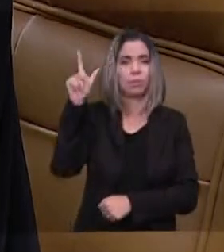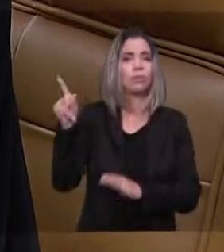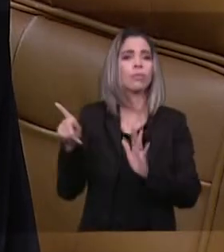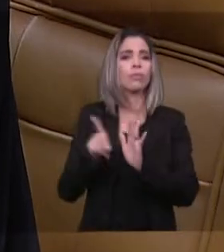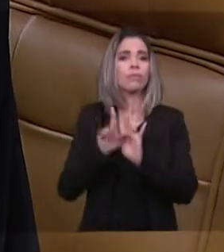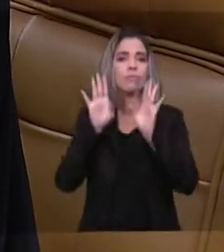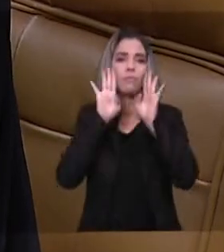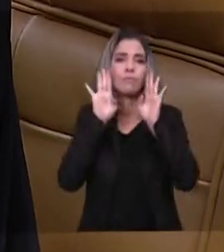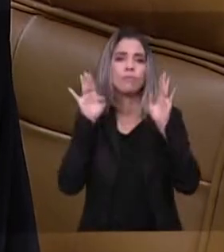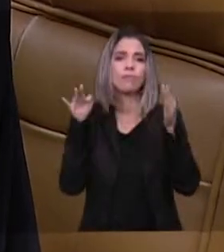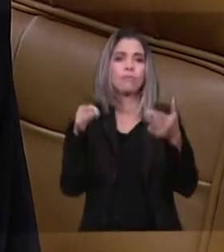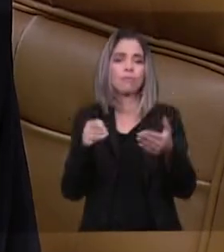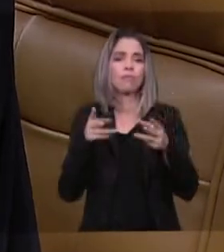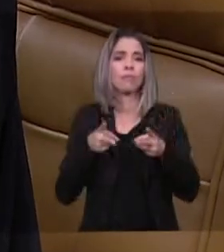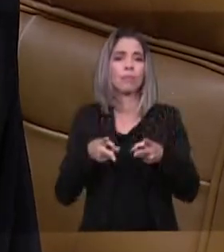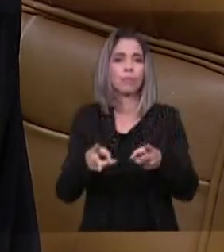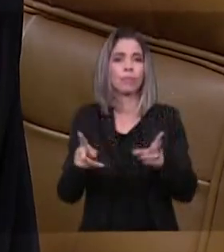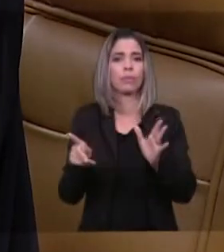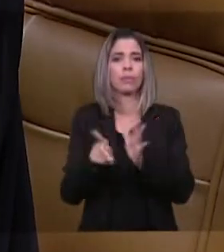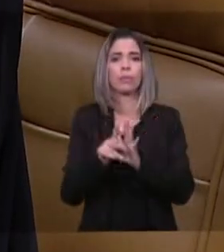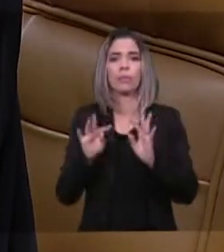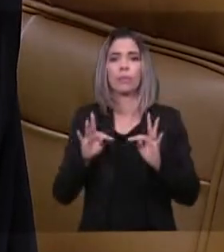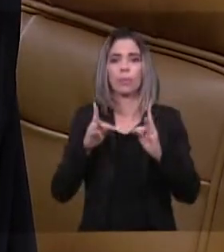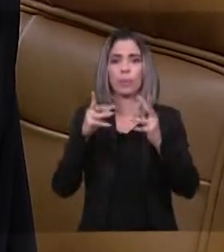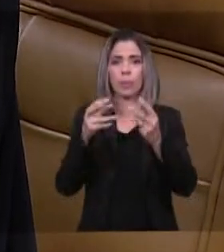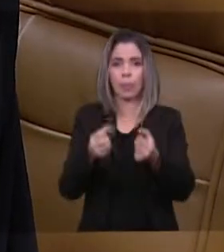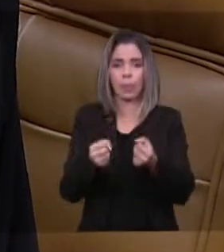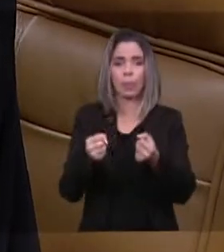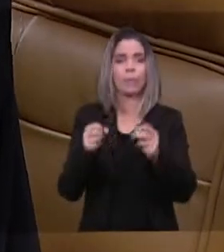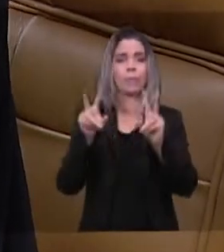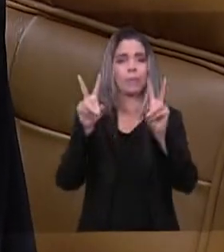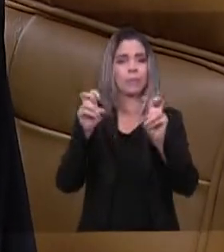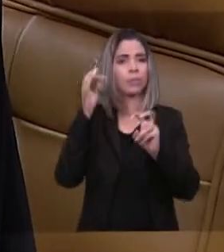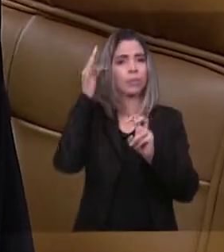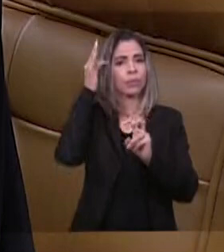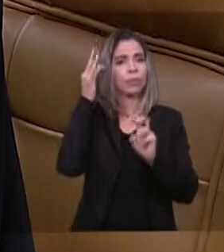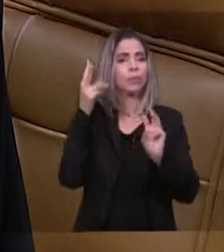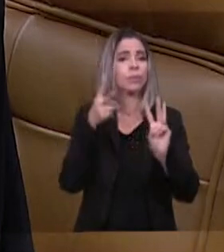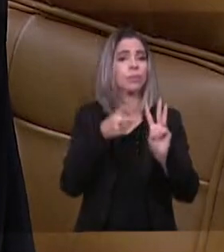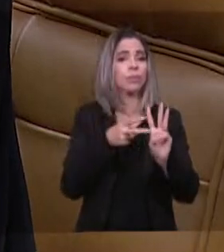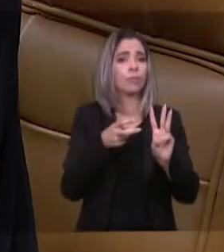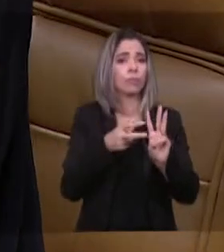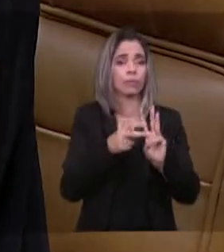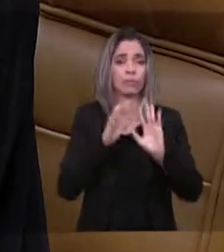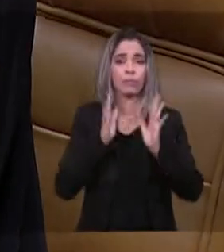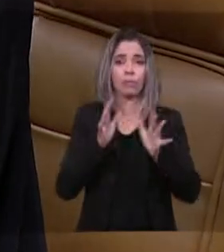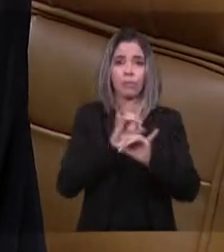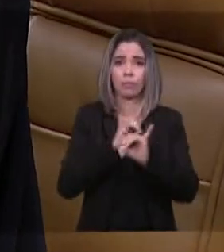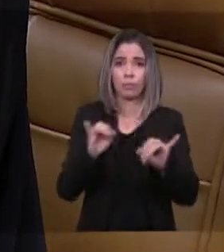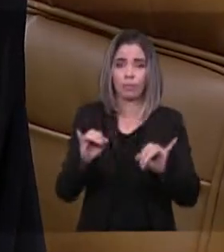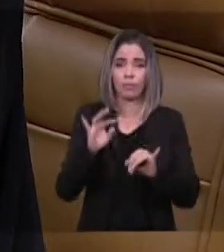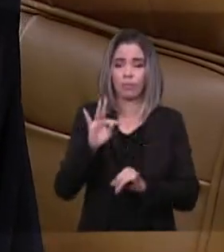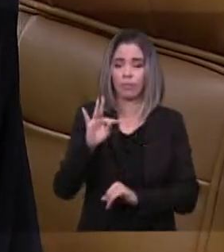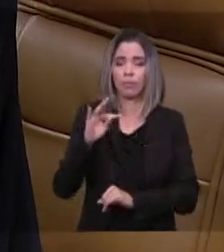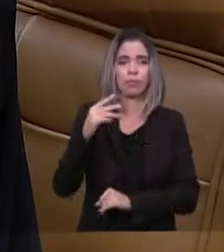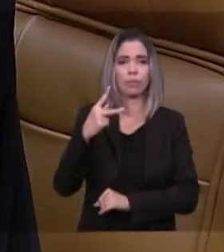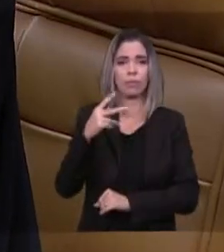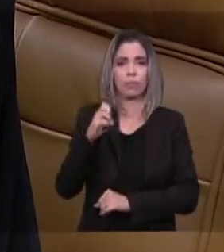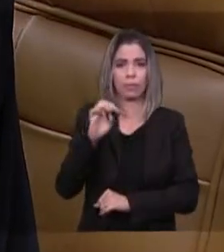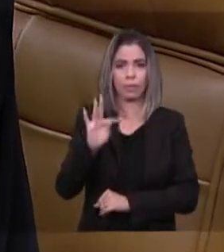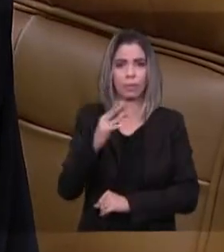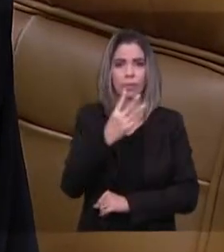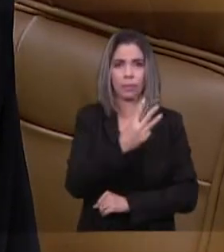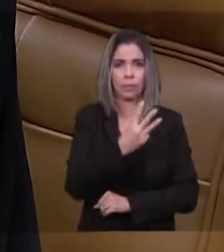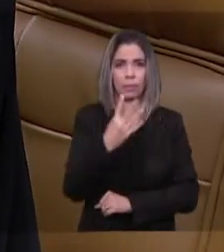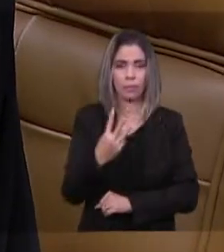olhar sempre denso, tratou do Instituto do Indigenato na PET, já citada aqui, 3388 de